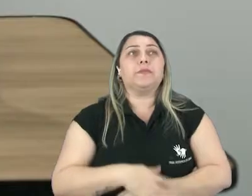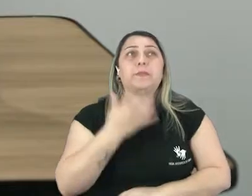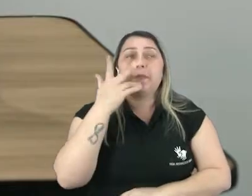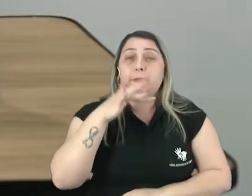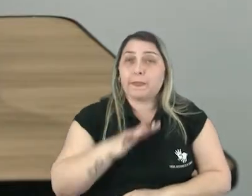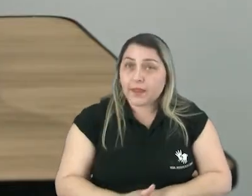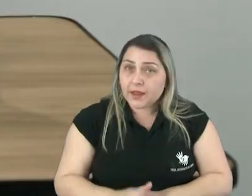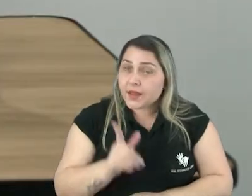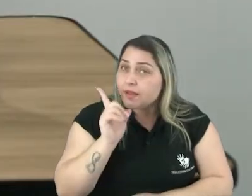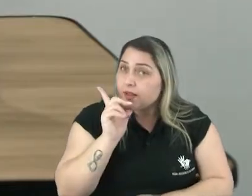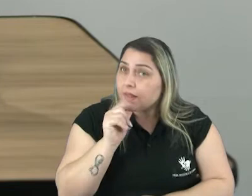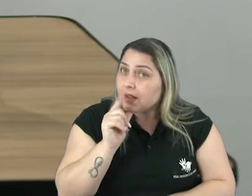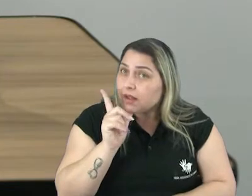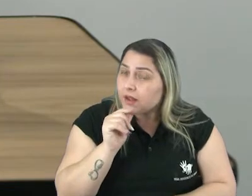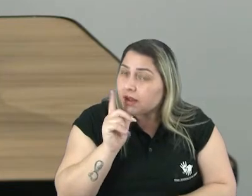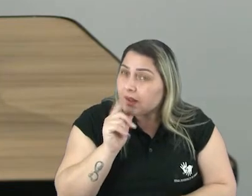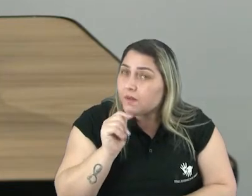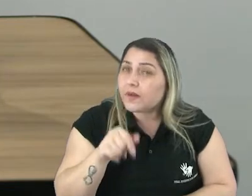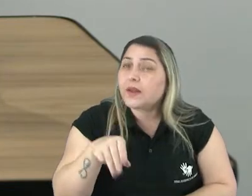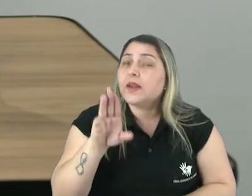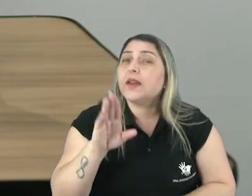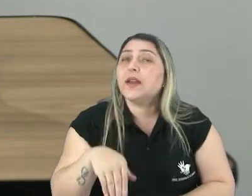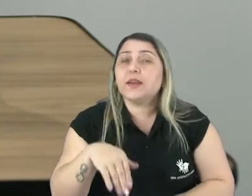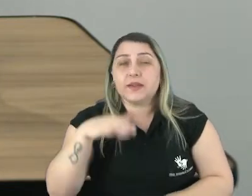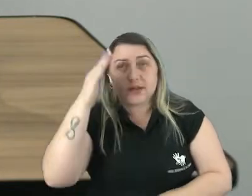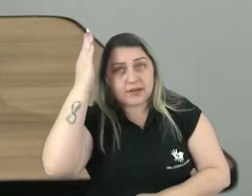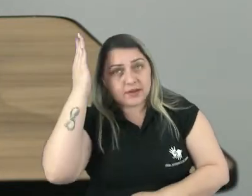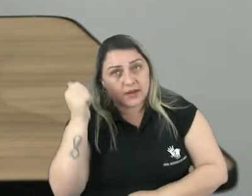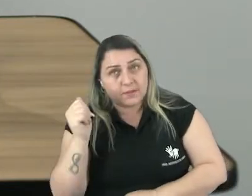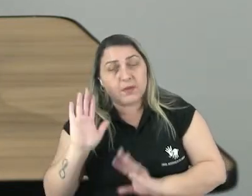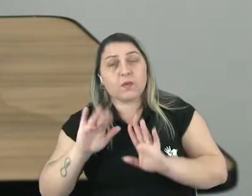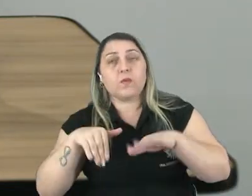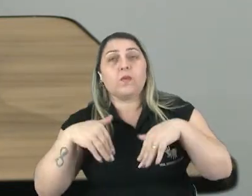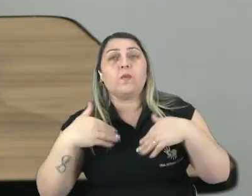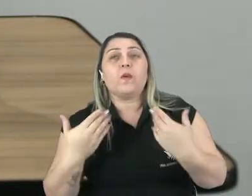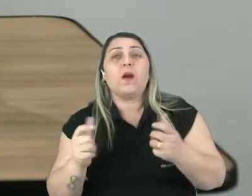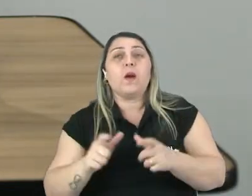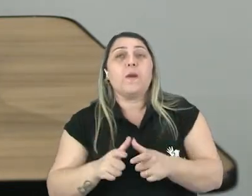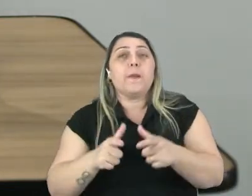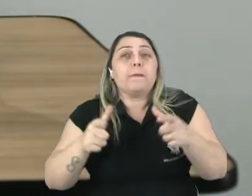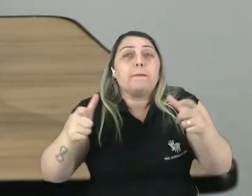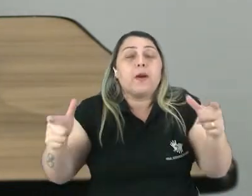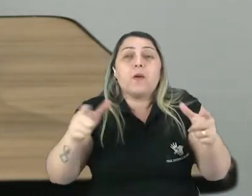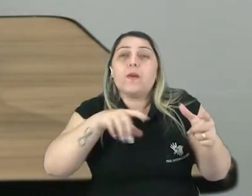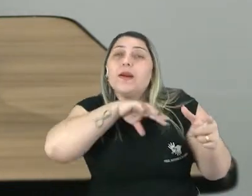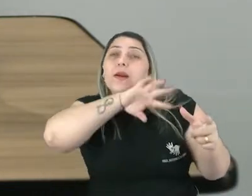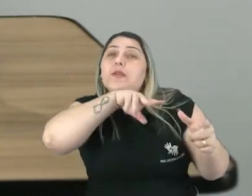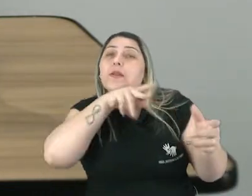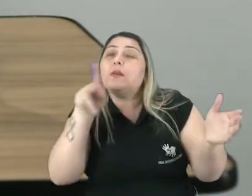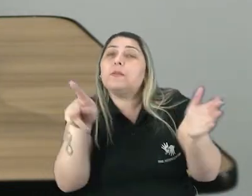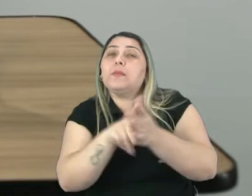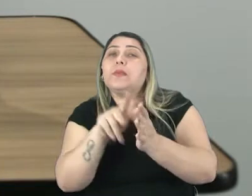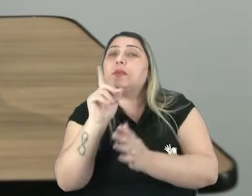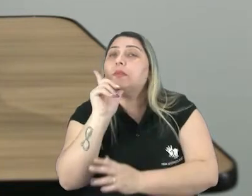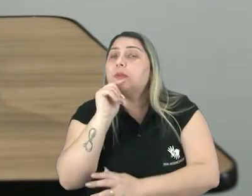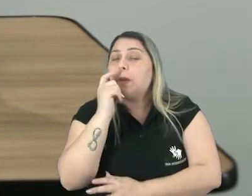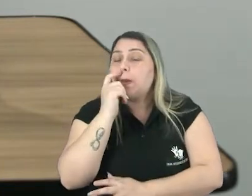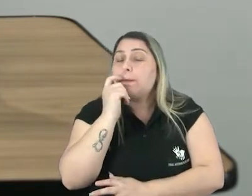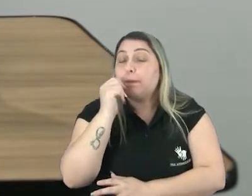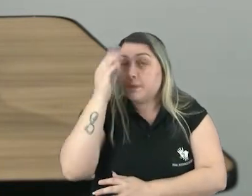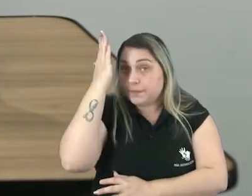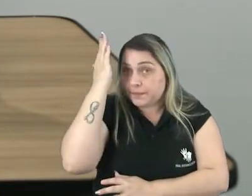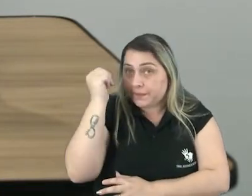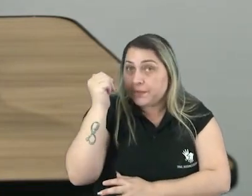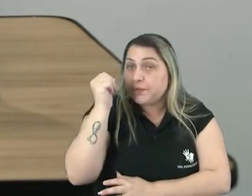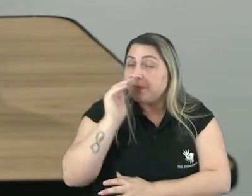Crianças, e na água? Quem é que sabe qual é o maior animal aquático? Alguém